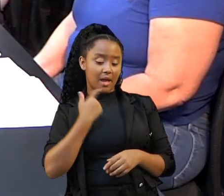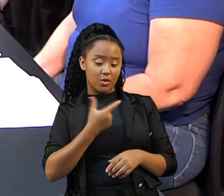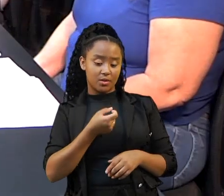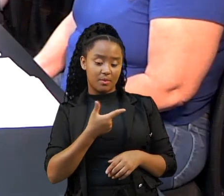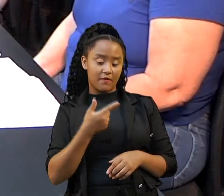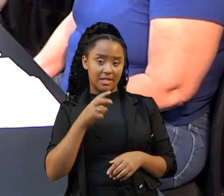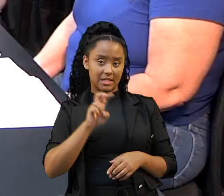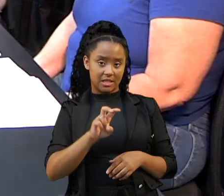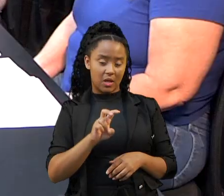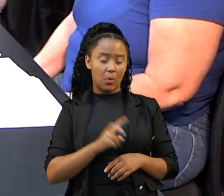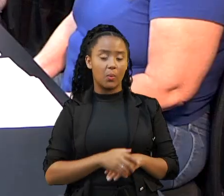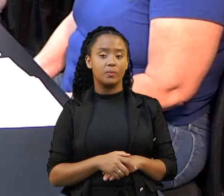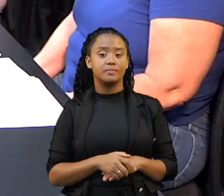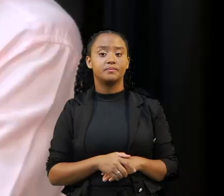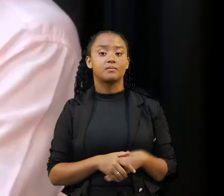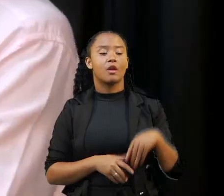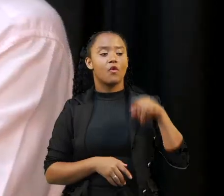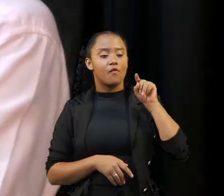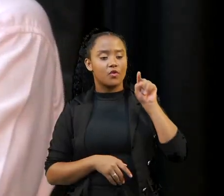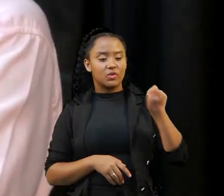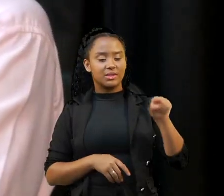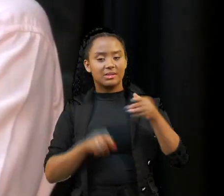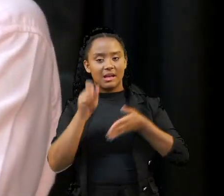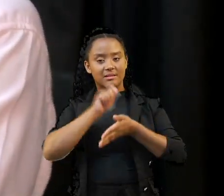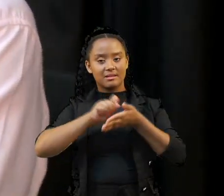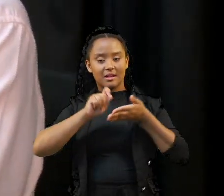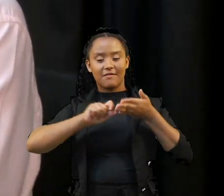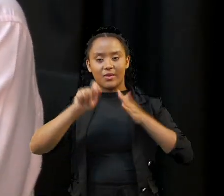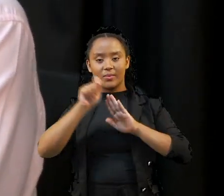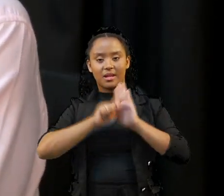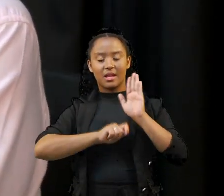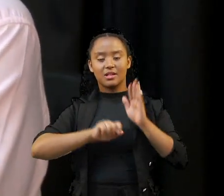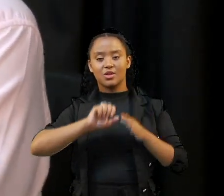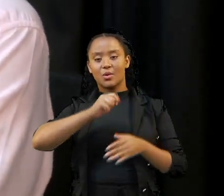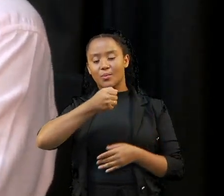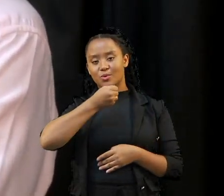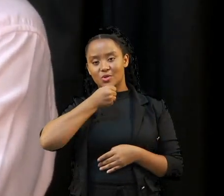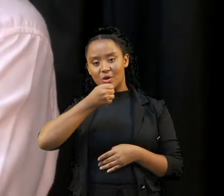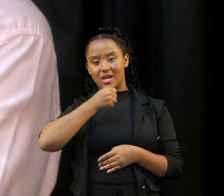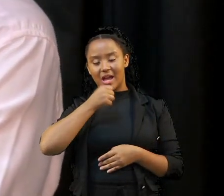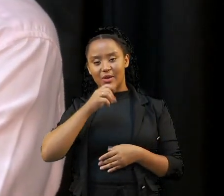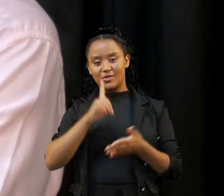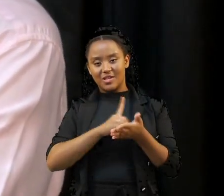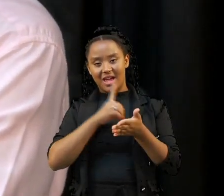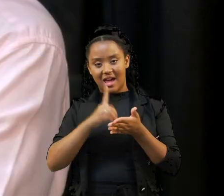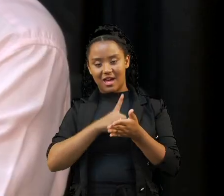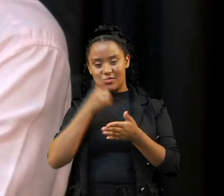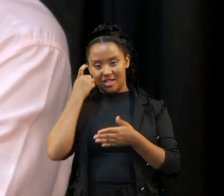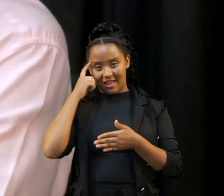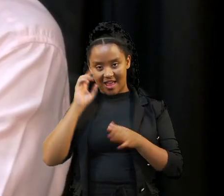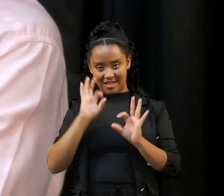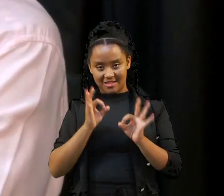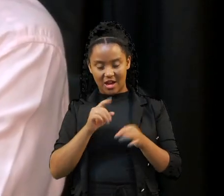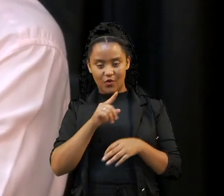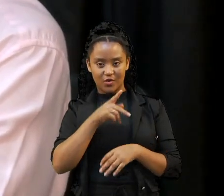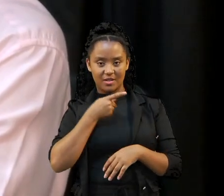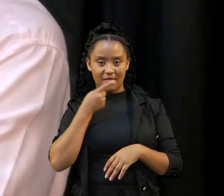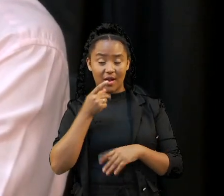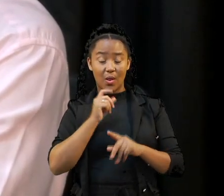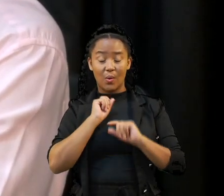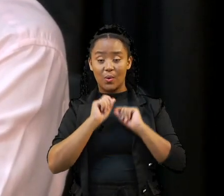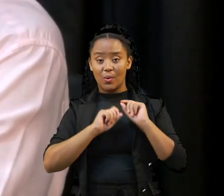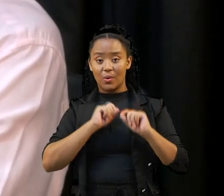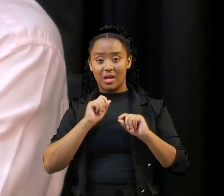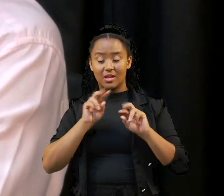de 2025, você escreveu um texto para o Jornal Diário de Ideias. Lá você